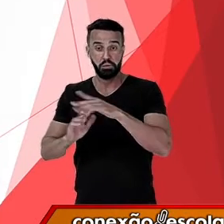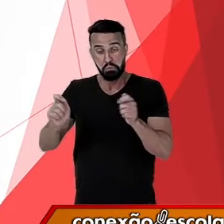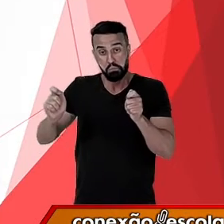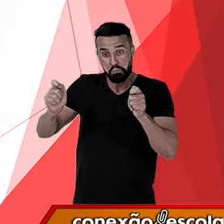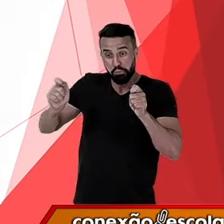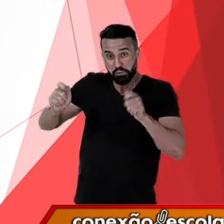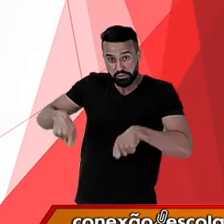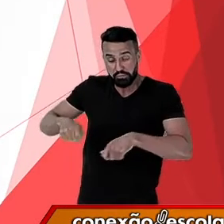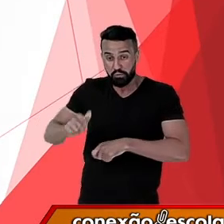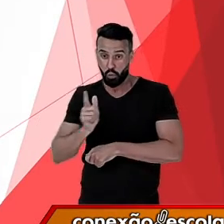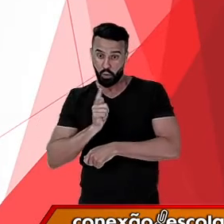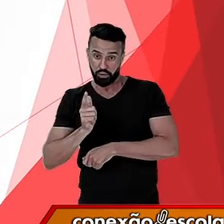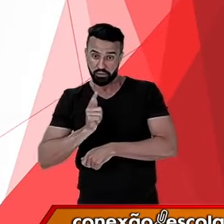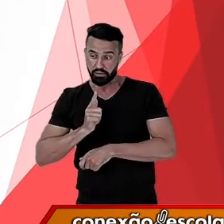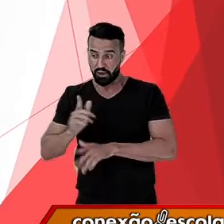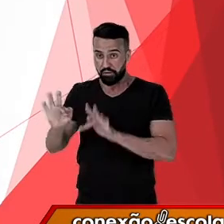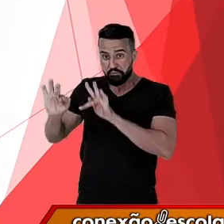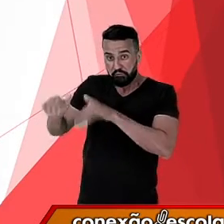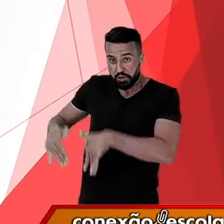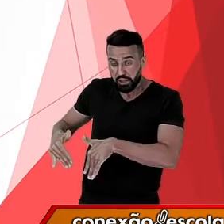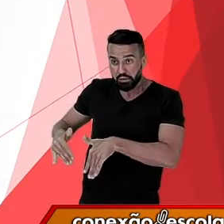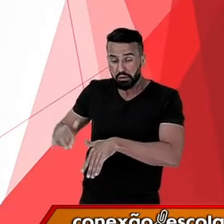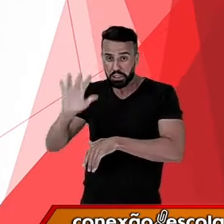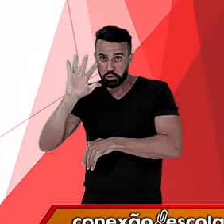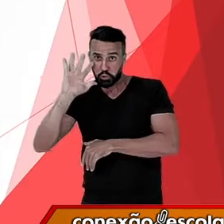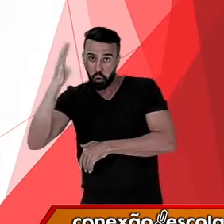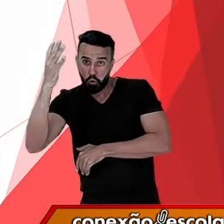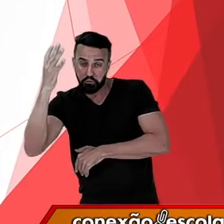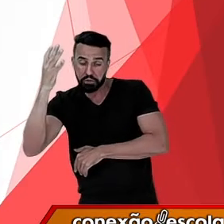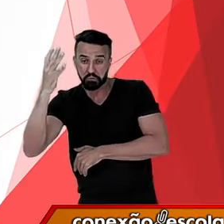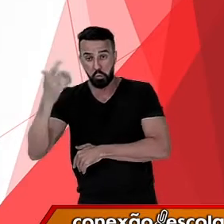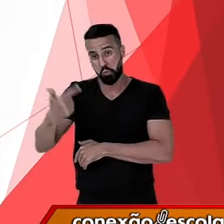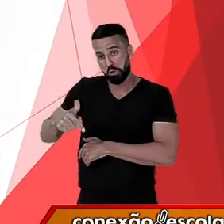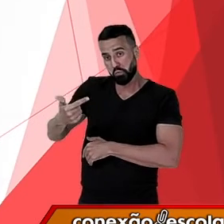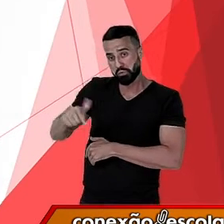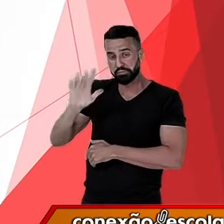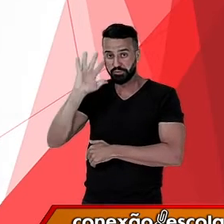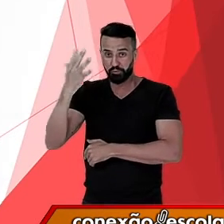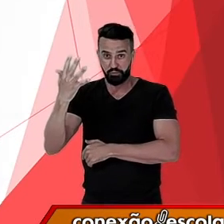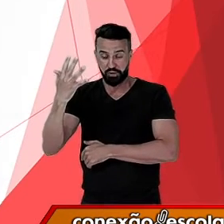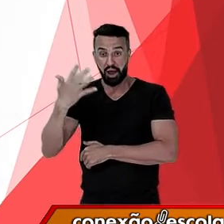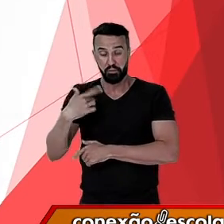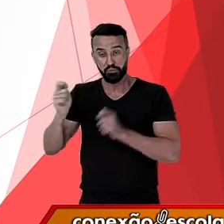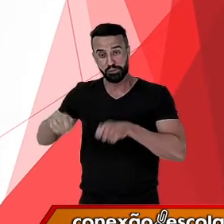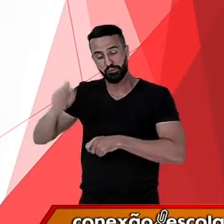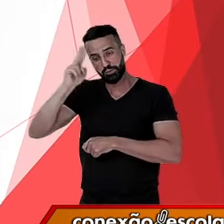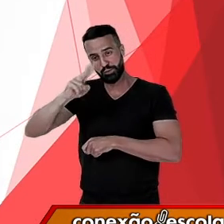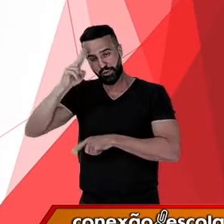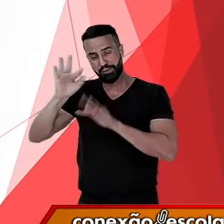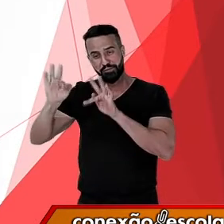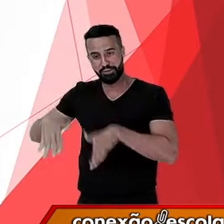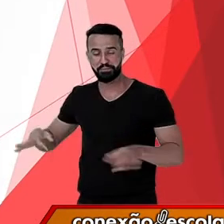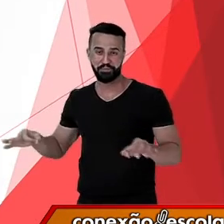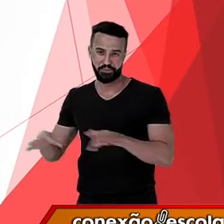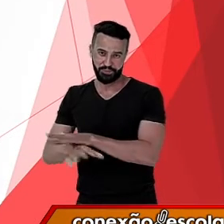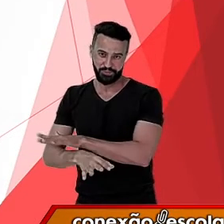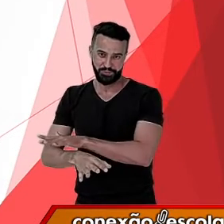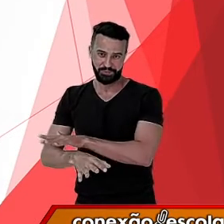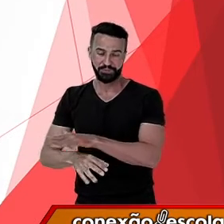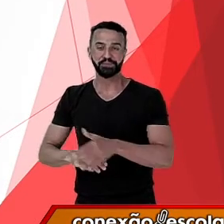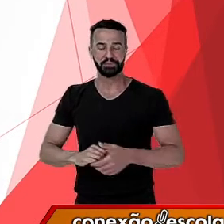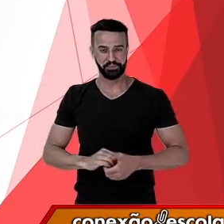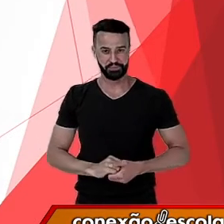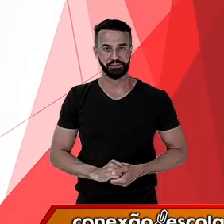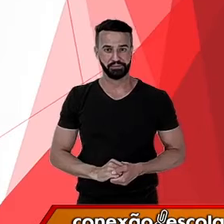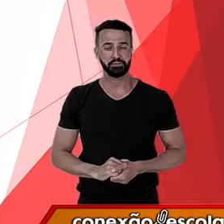não ter um desfecho, uma resolução, terminando assim a história. Por que eu falo dessa forma? Porque nem todas as